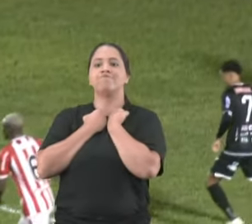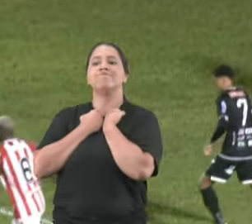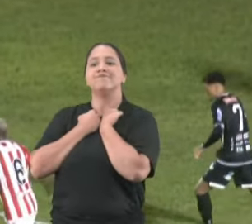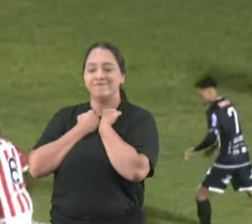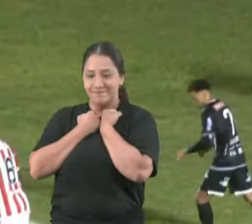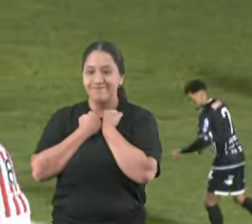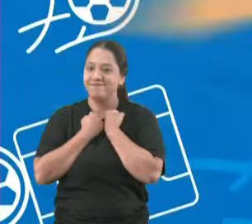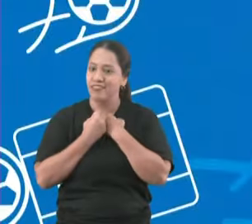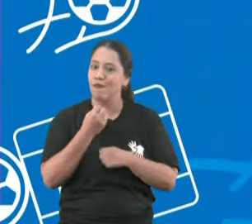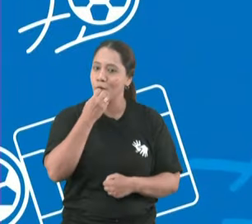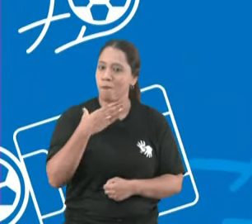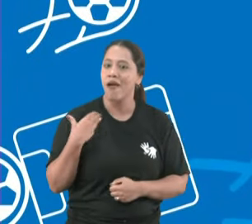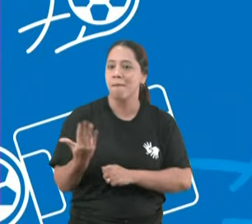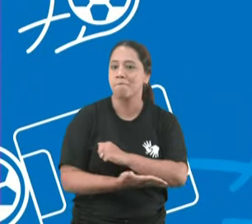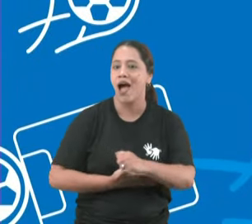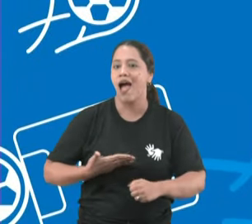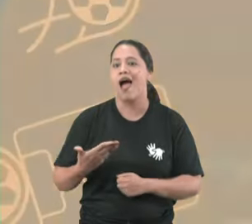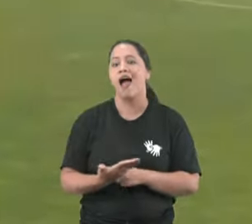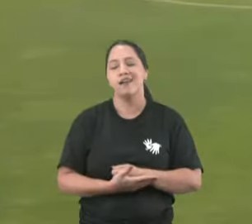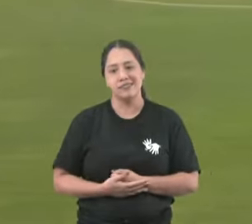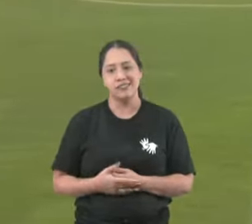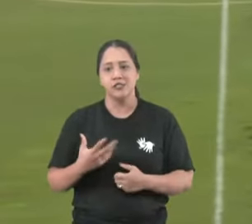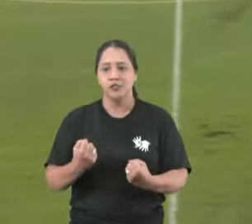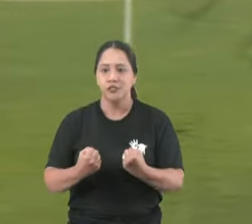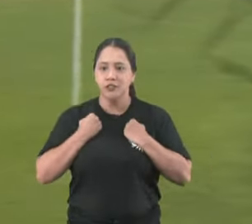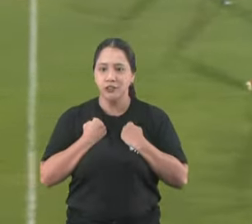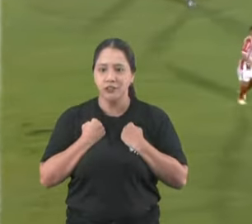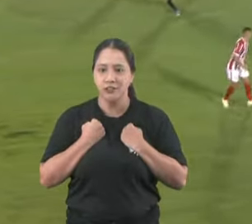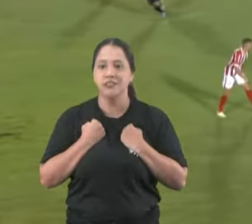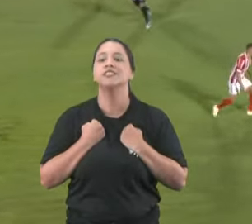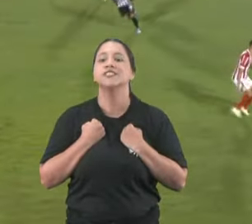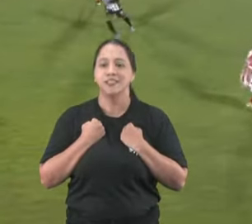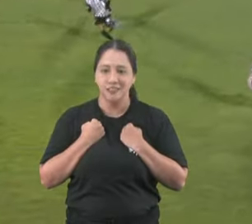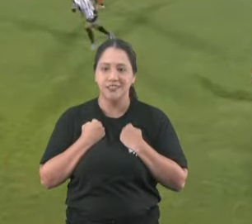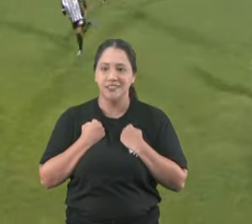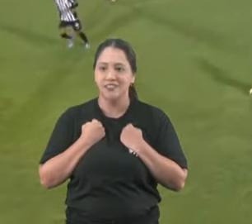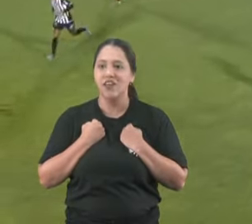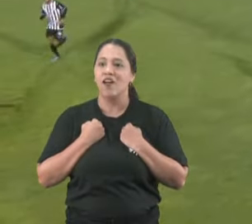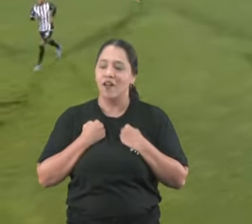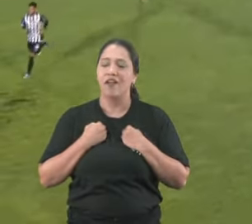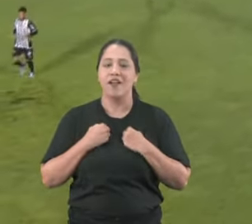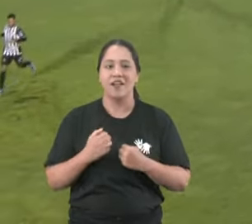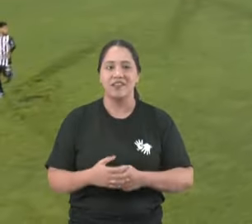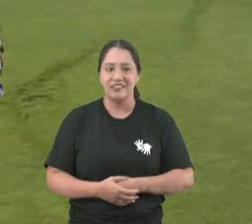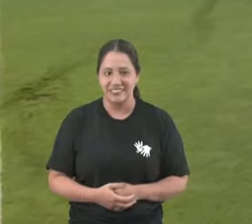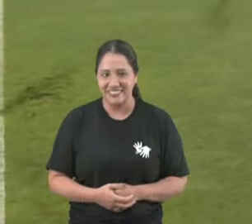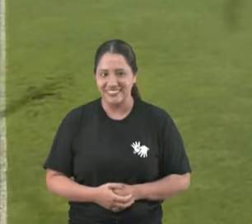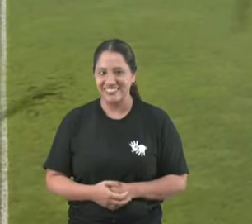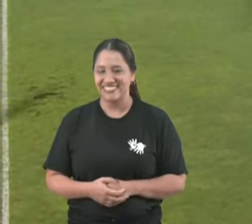Fez bem a base. Travou o movimento. Segurou a criança sem dar troco.